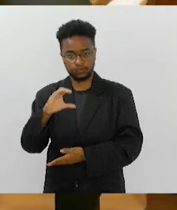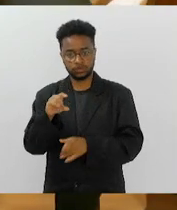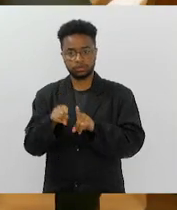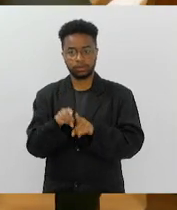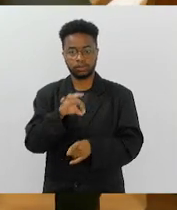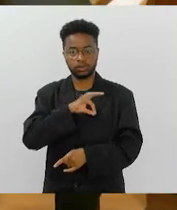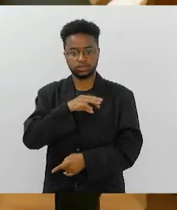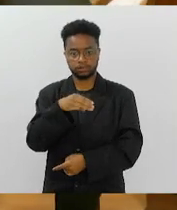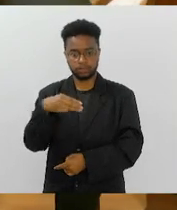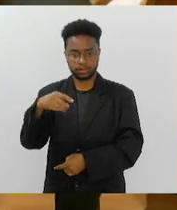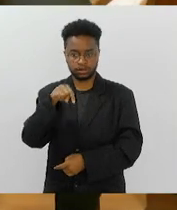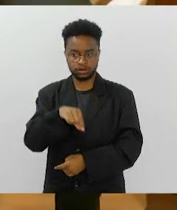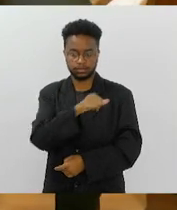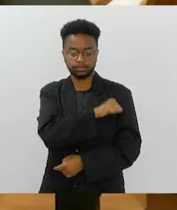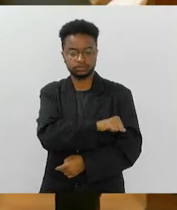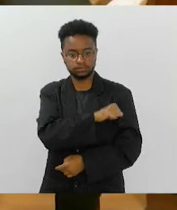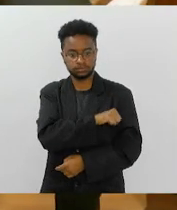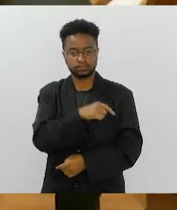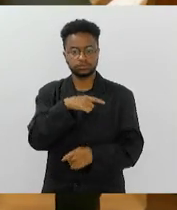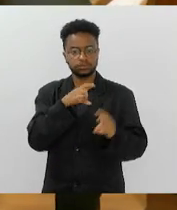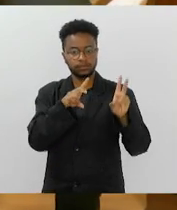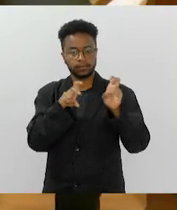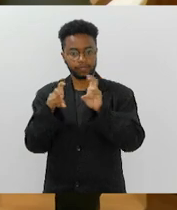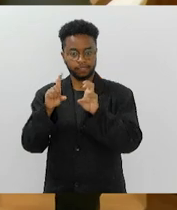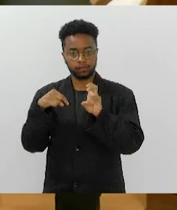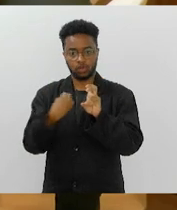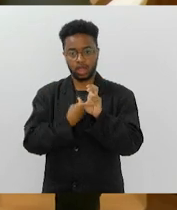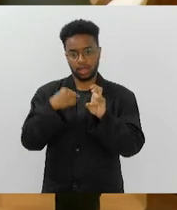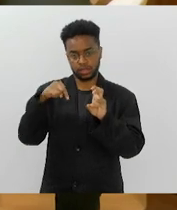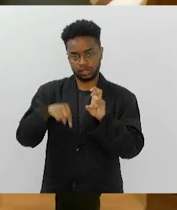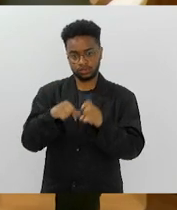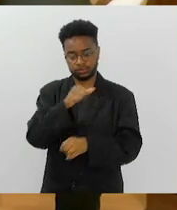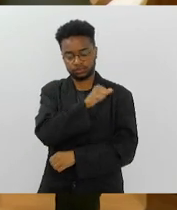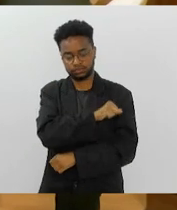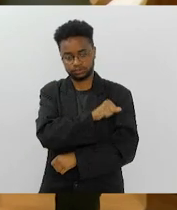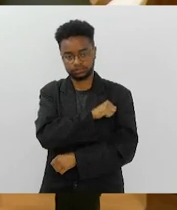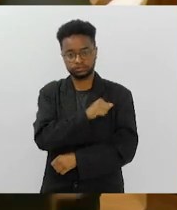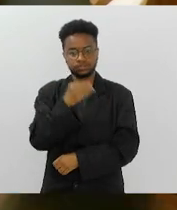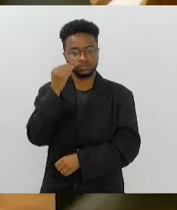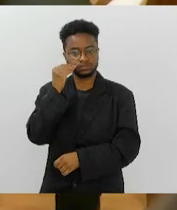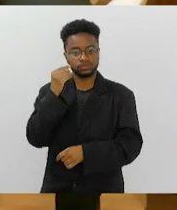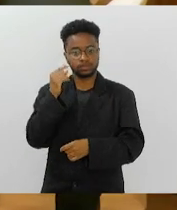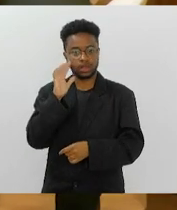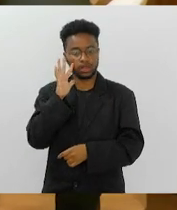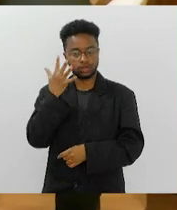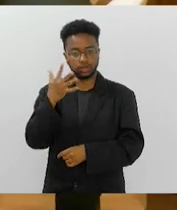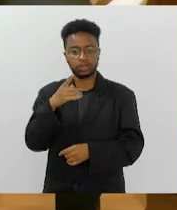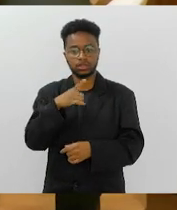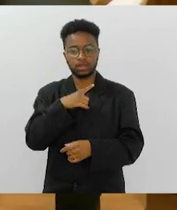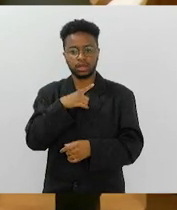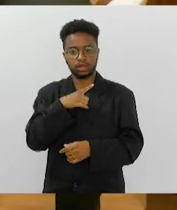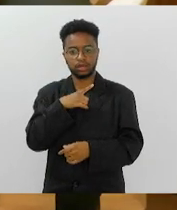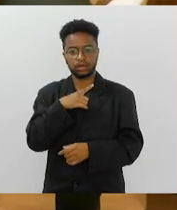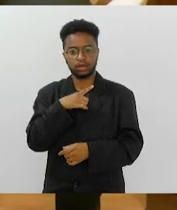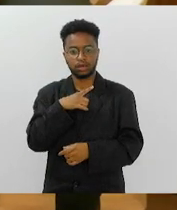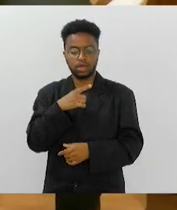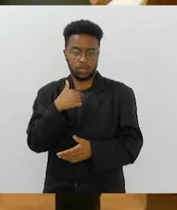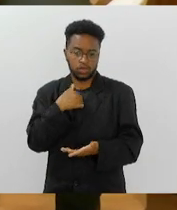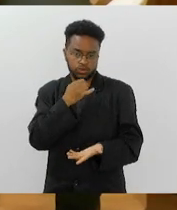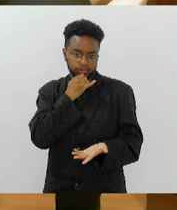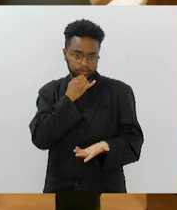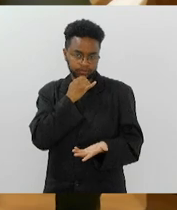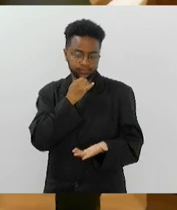Janeiro, neste caso, que a gente está aqui no Rio, e aí é feito o relinte. Eu, por exemplo,